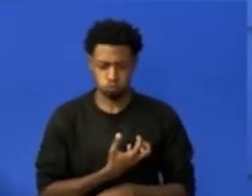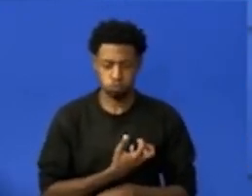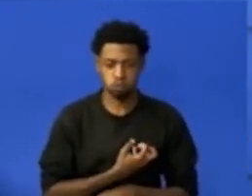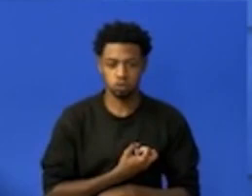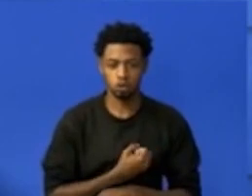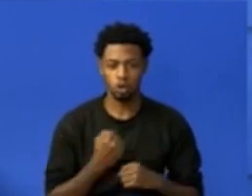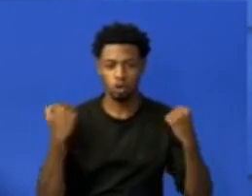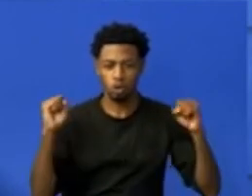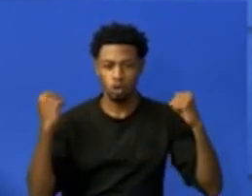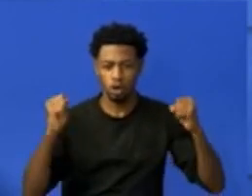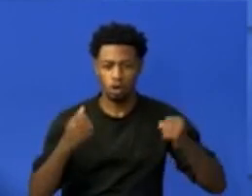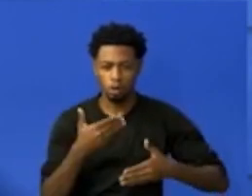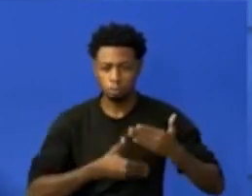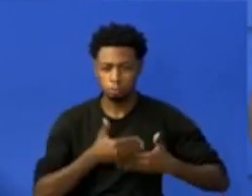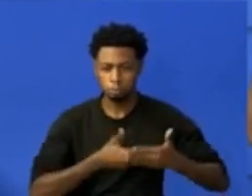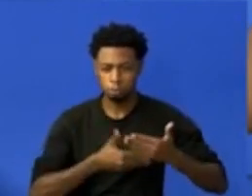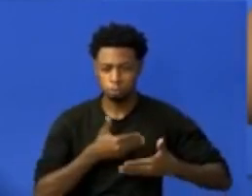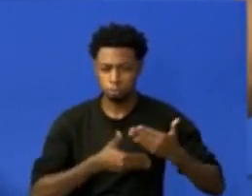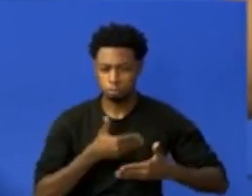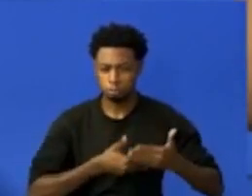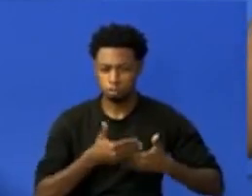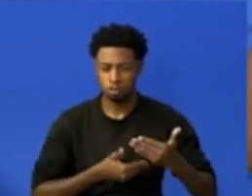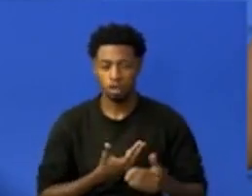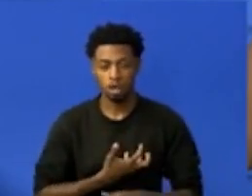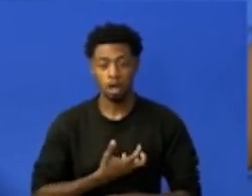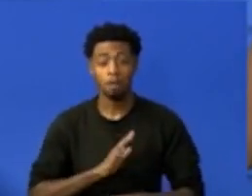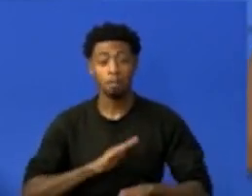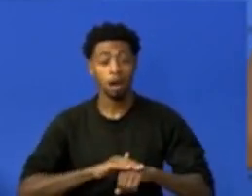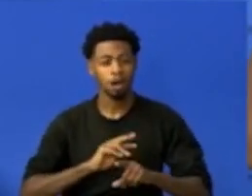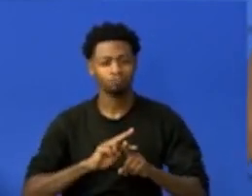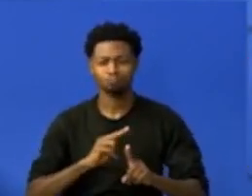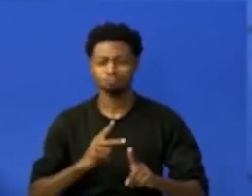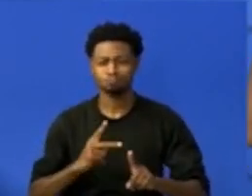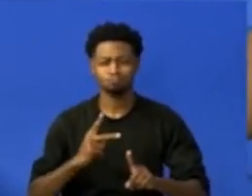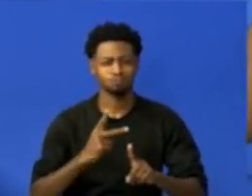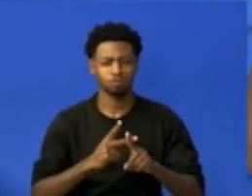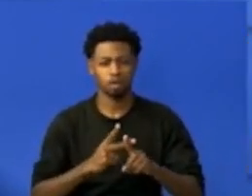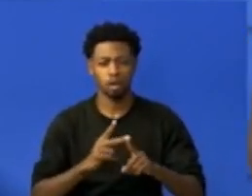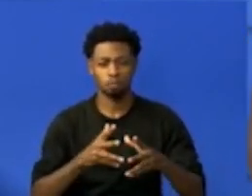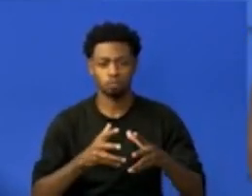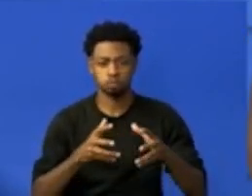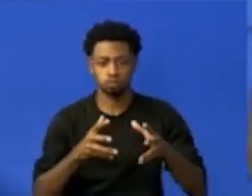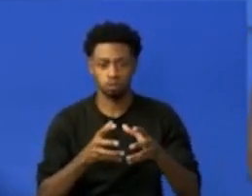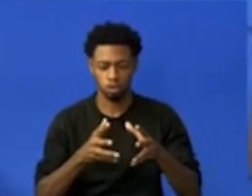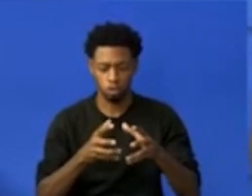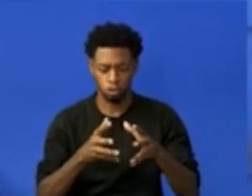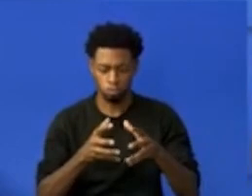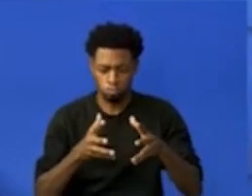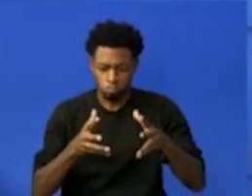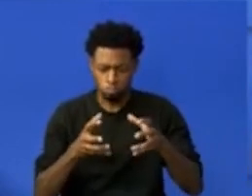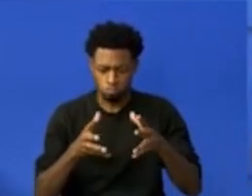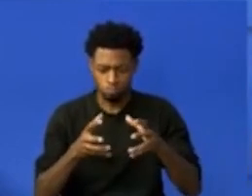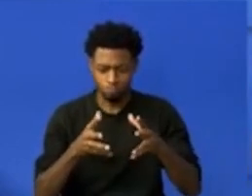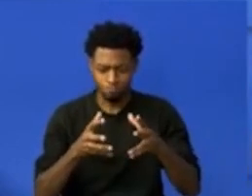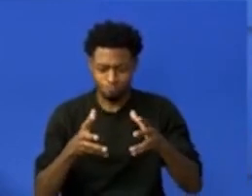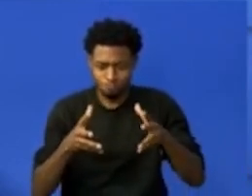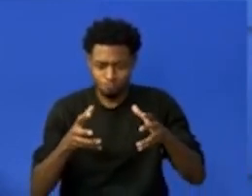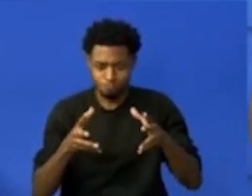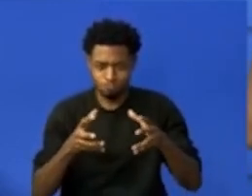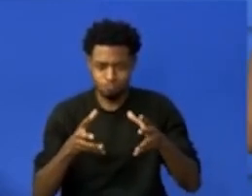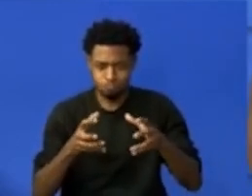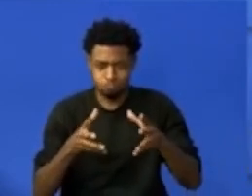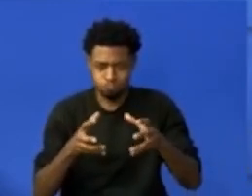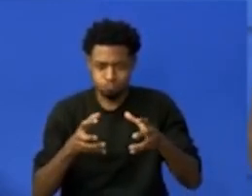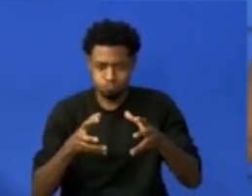coração aprende a trabalhar mais. Então ele aumenta o tamanho daquela cavidade,